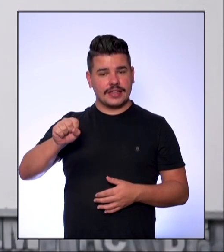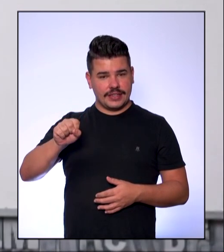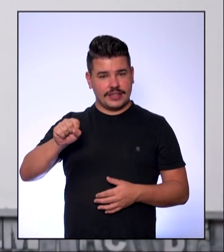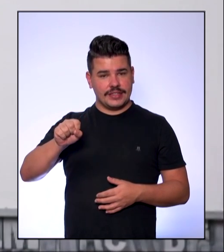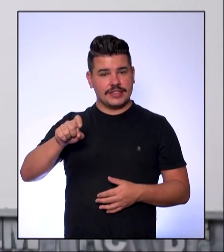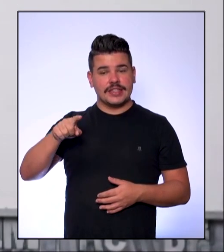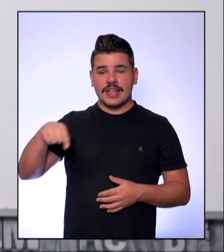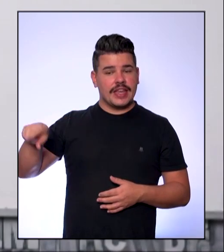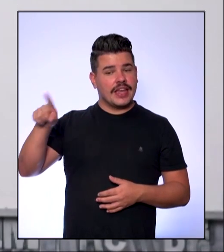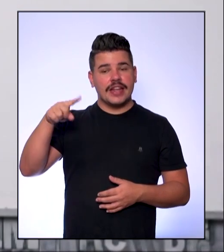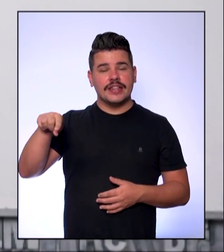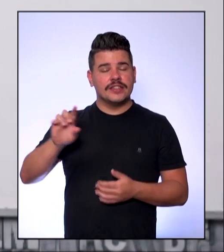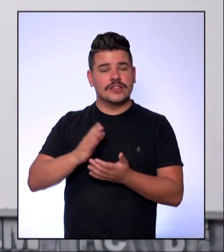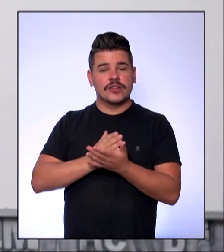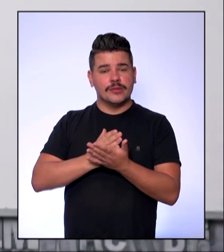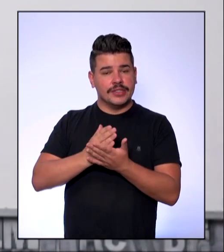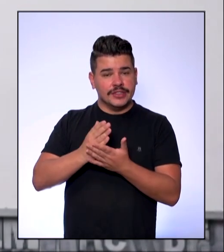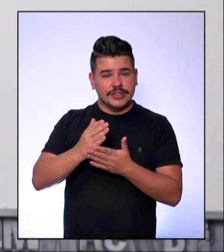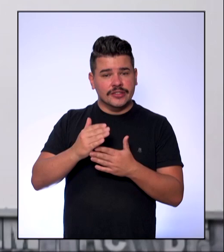edificar